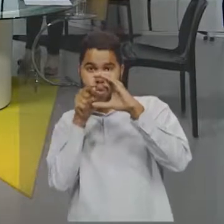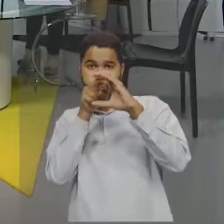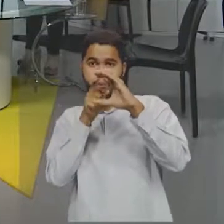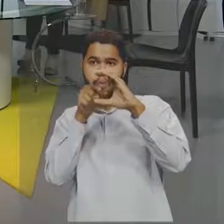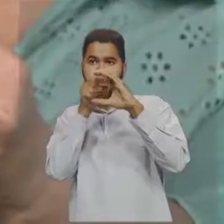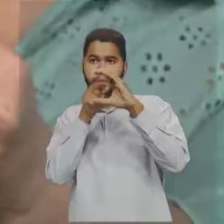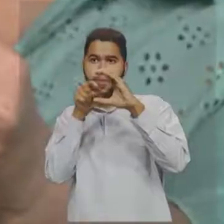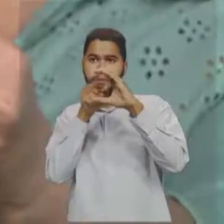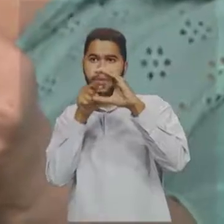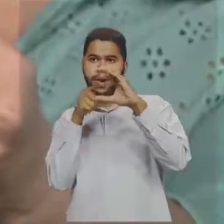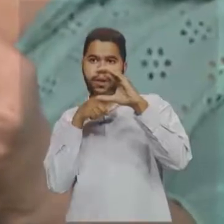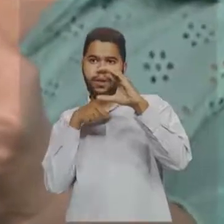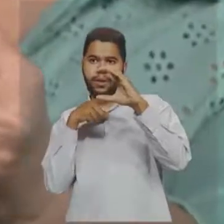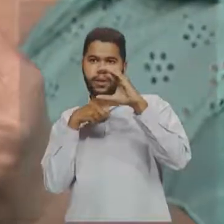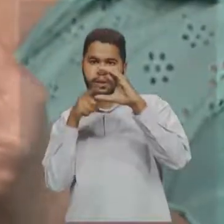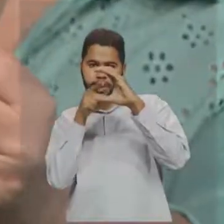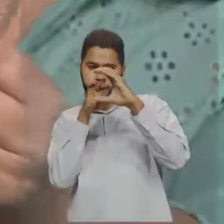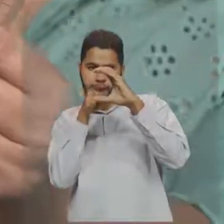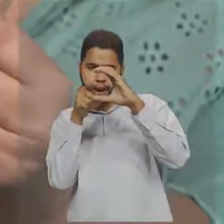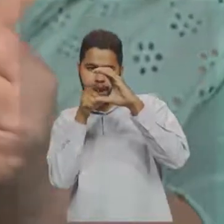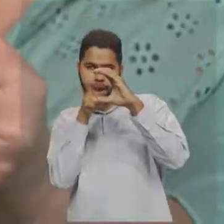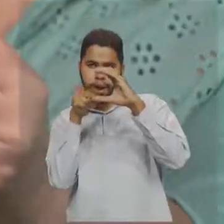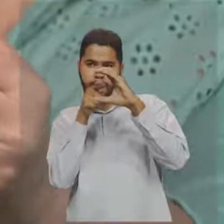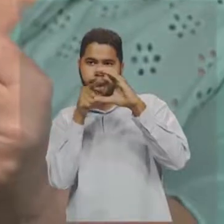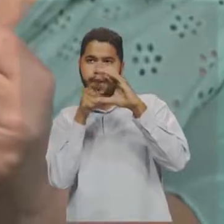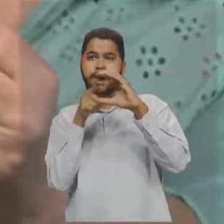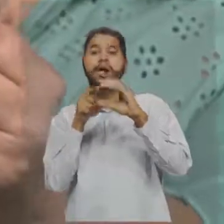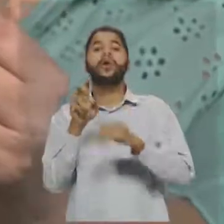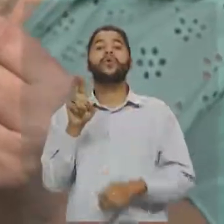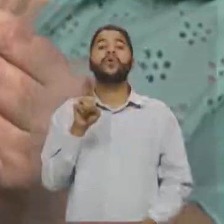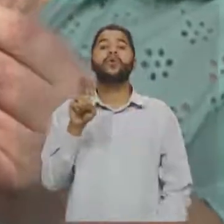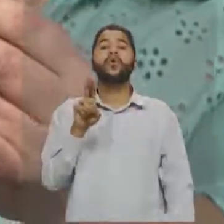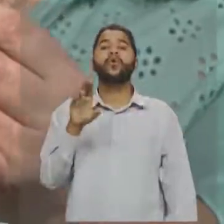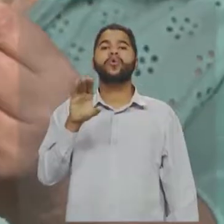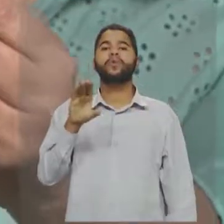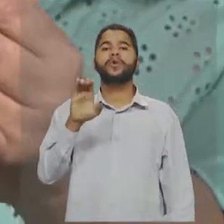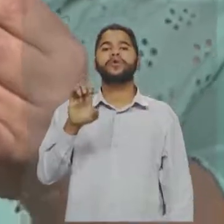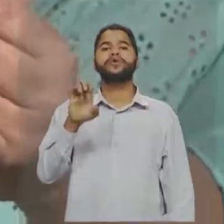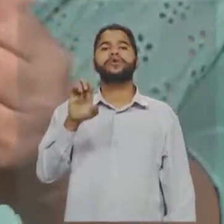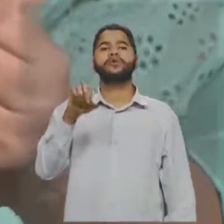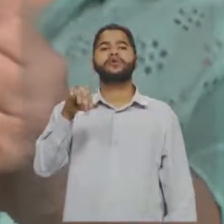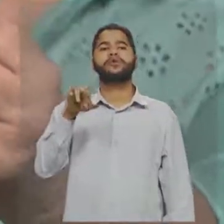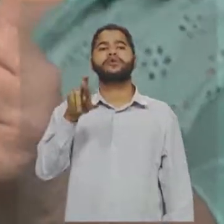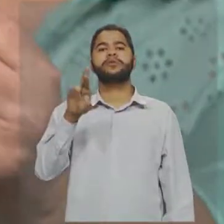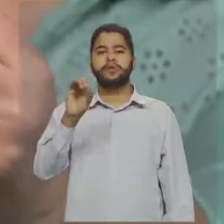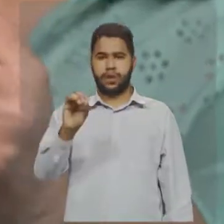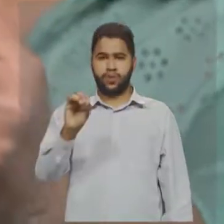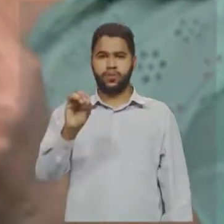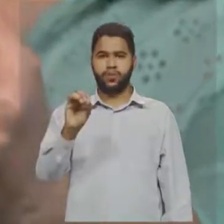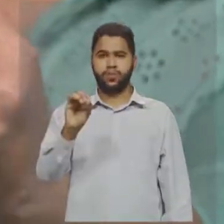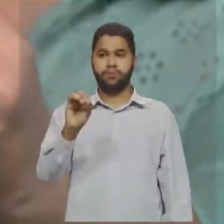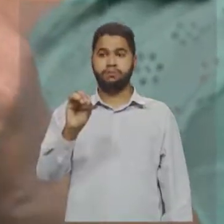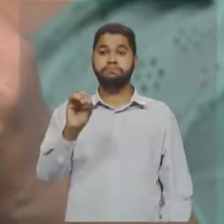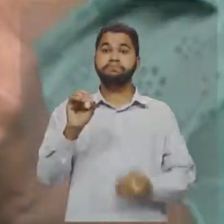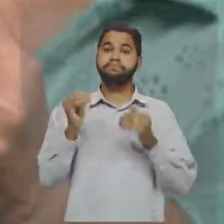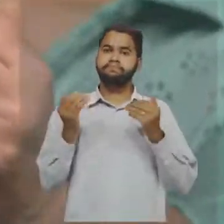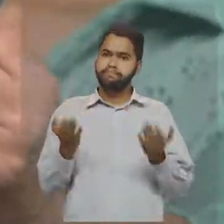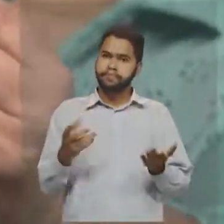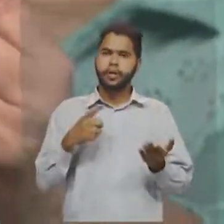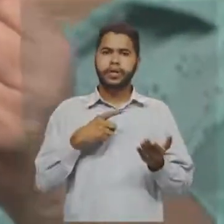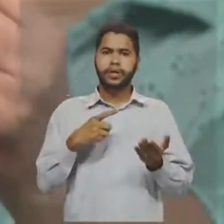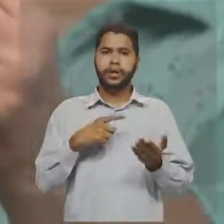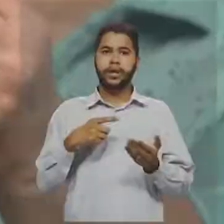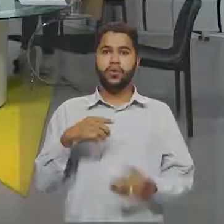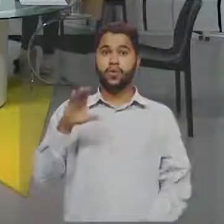um risco ou um ponto referencial, que é chamado centro da base do transferidor. Então, eu tenho o centro